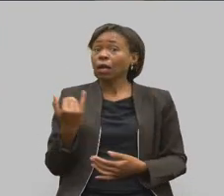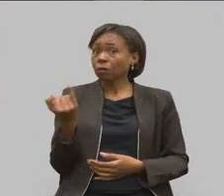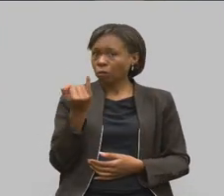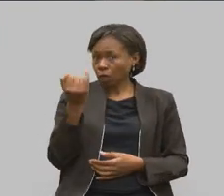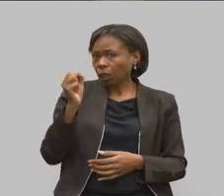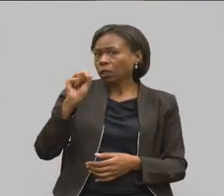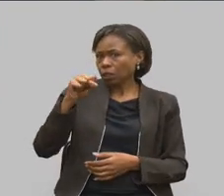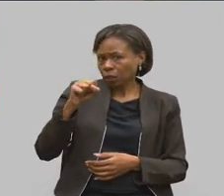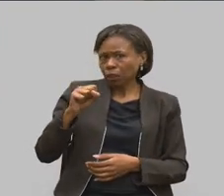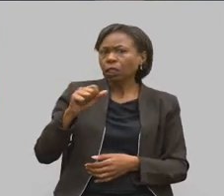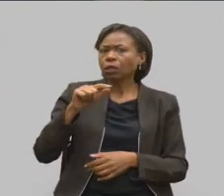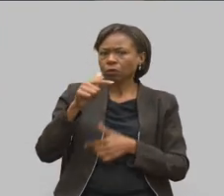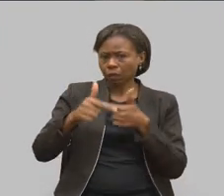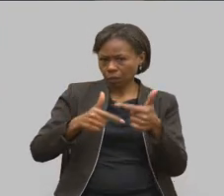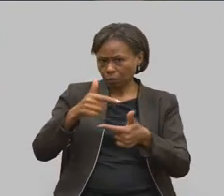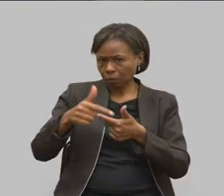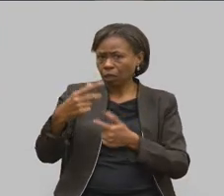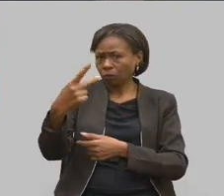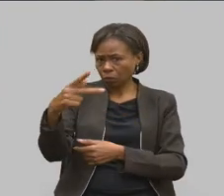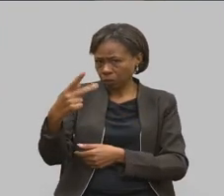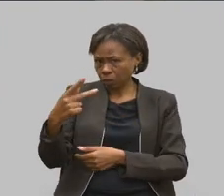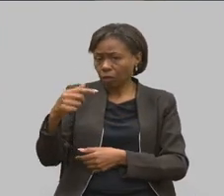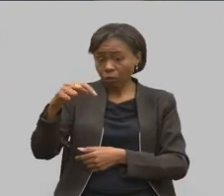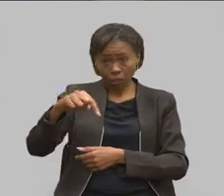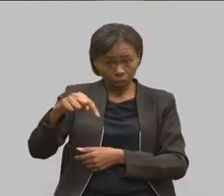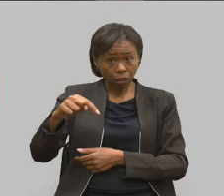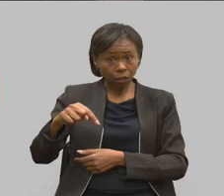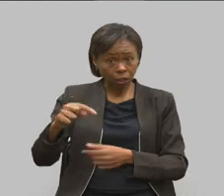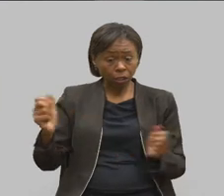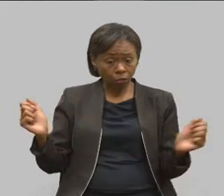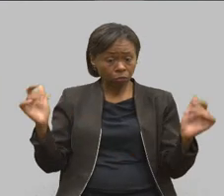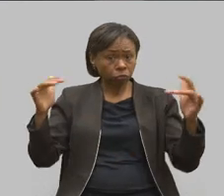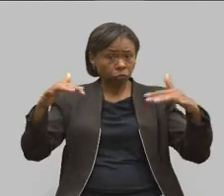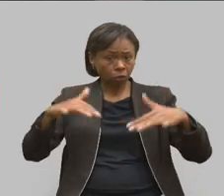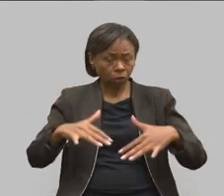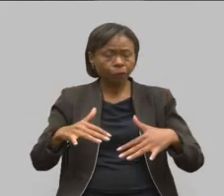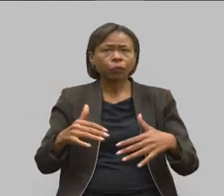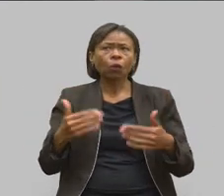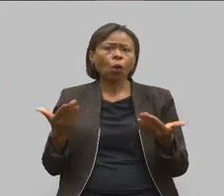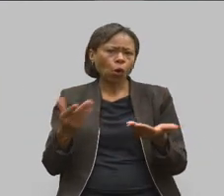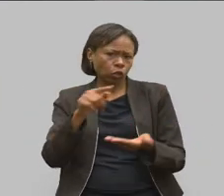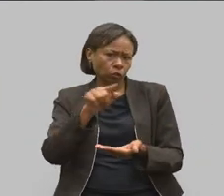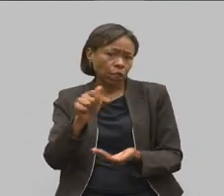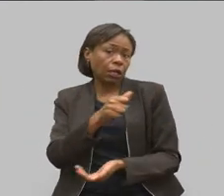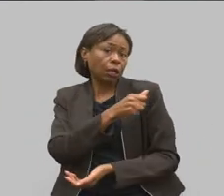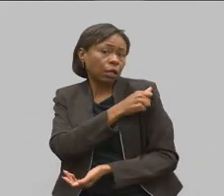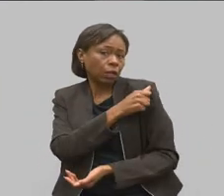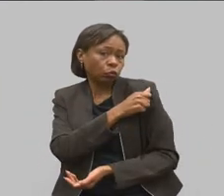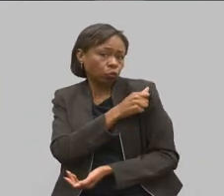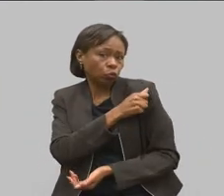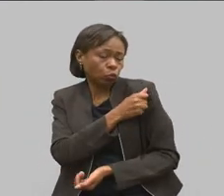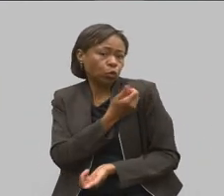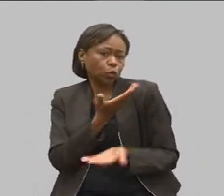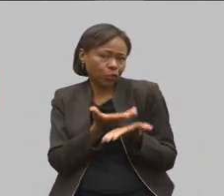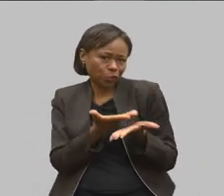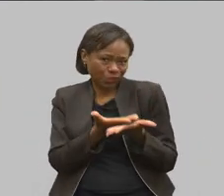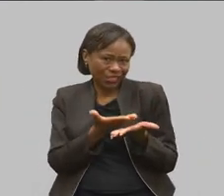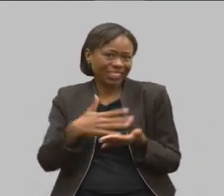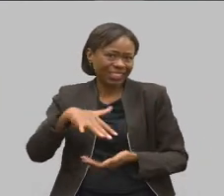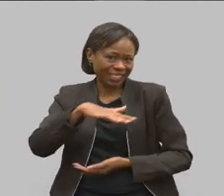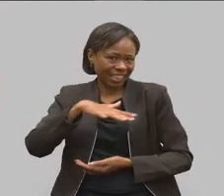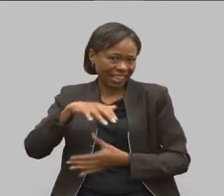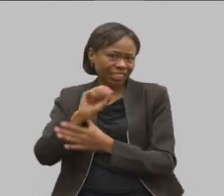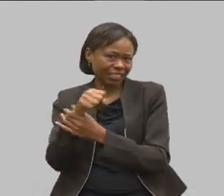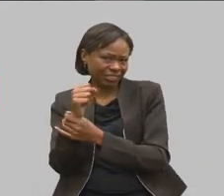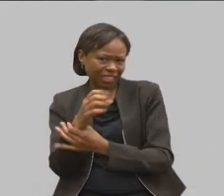trabalho que vocês fazem aqui e Vocês que são hoje estudantes é da área